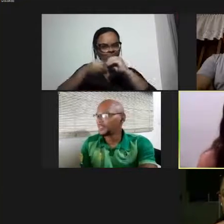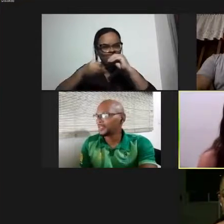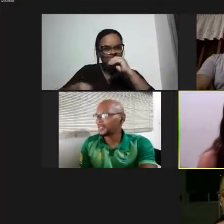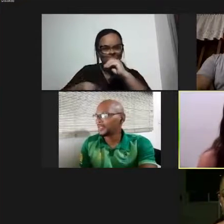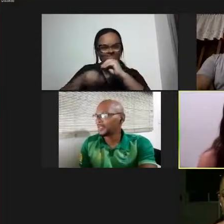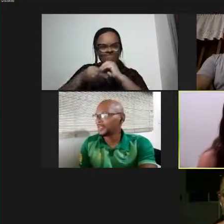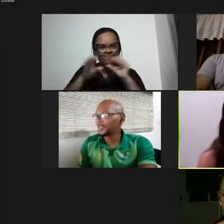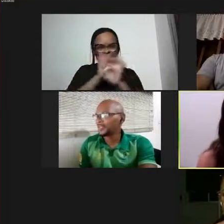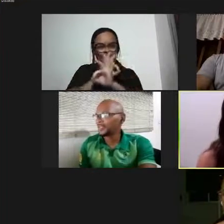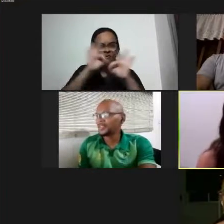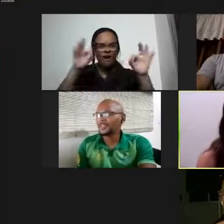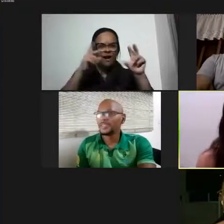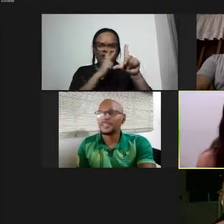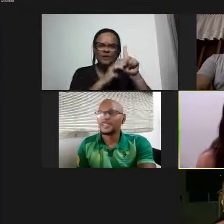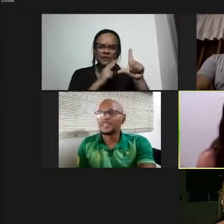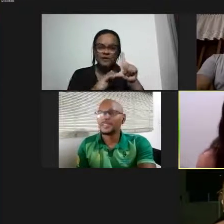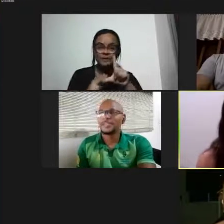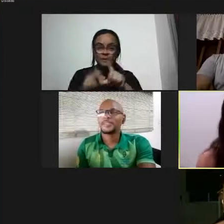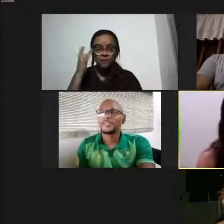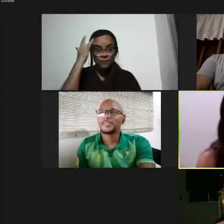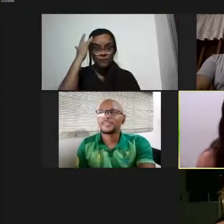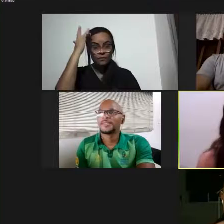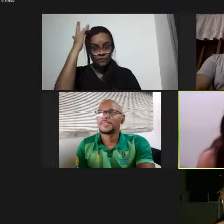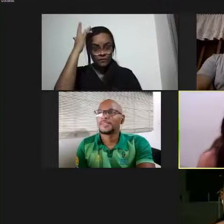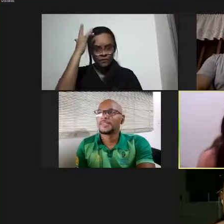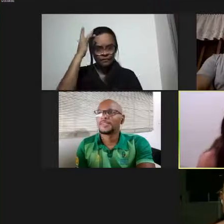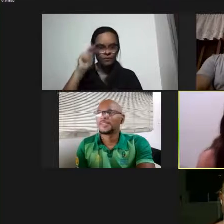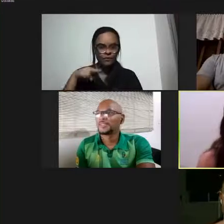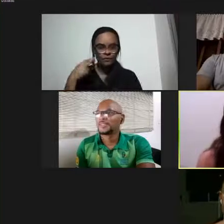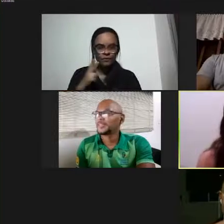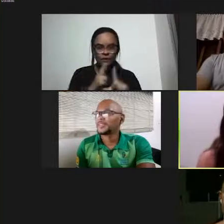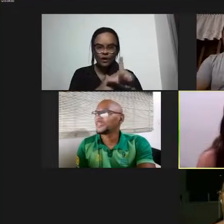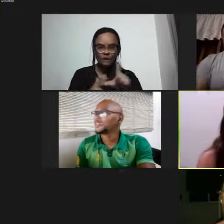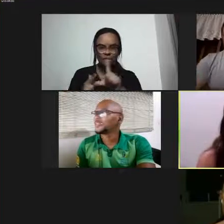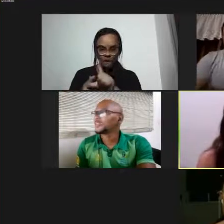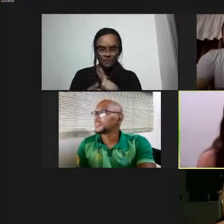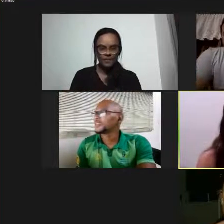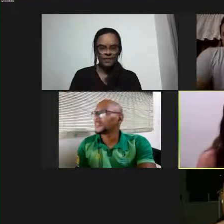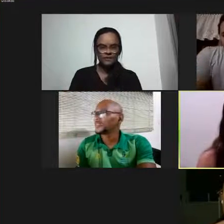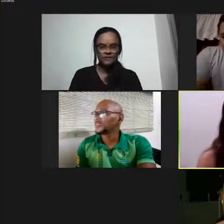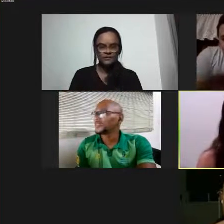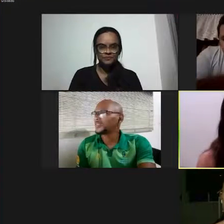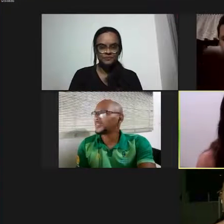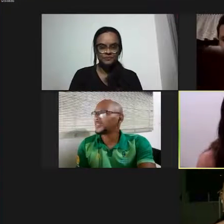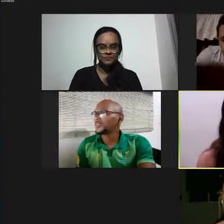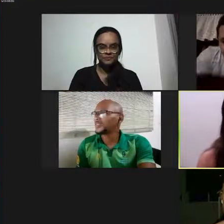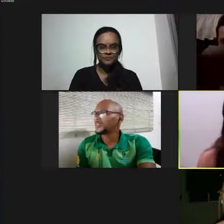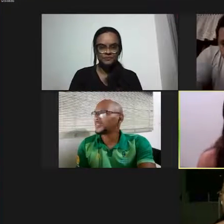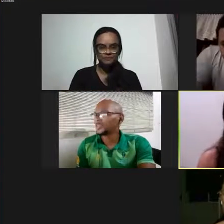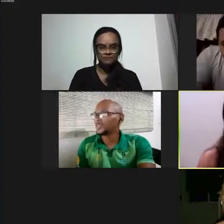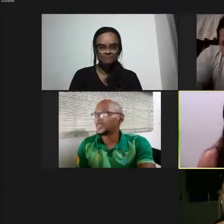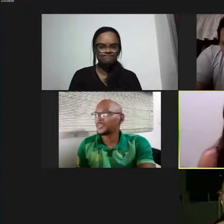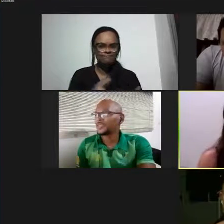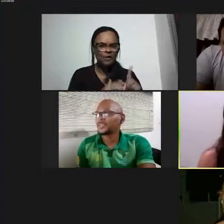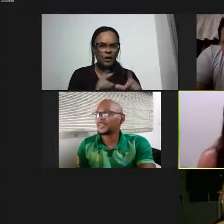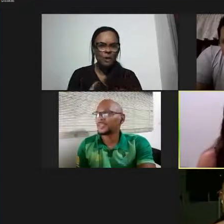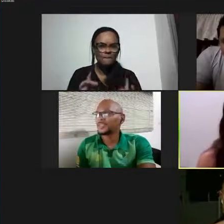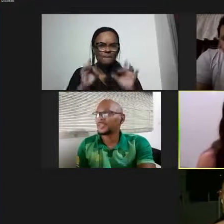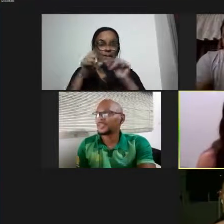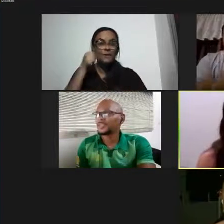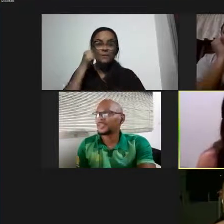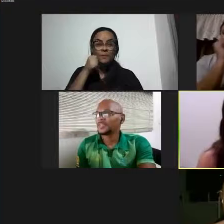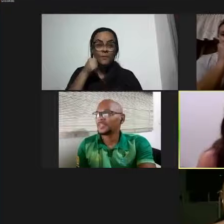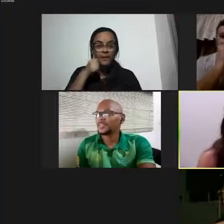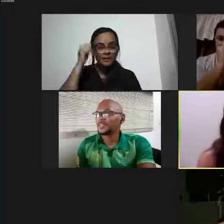uma excelente live. Amanhã a gente tem outra live aqui na página do PSB Inclusão, uma live só com